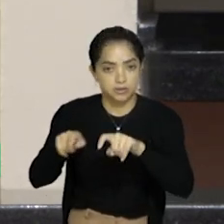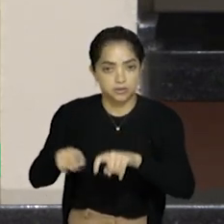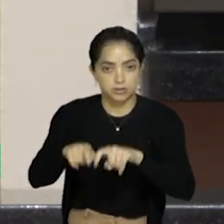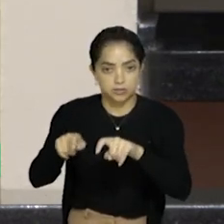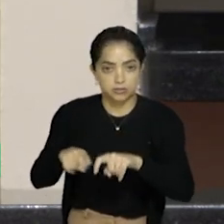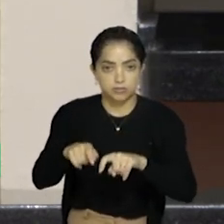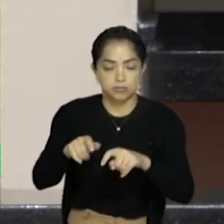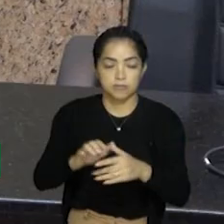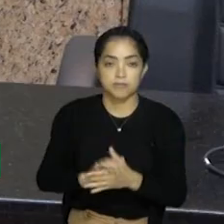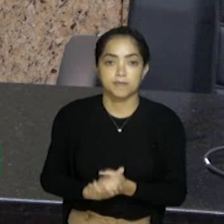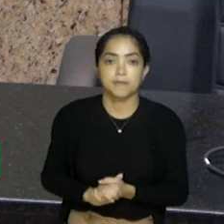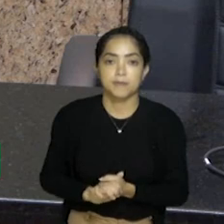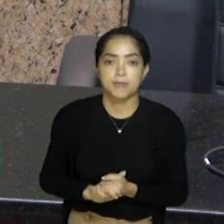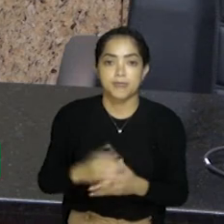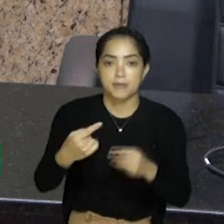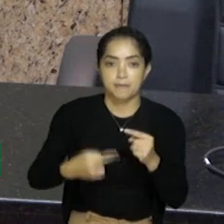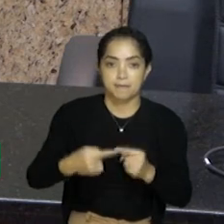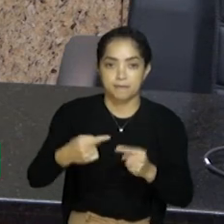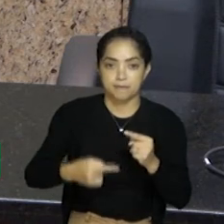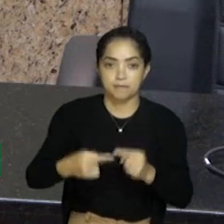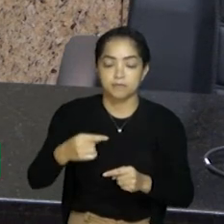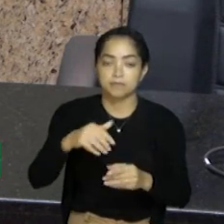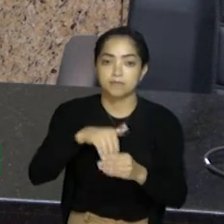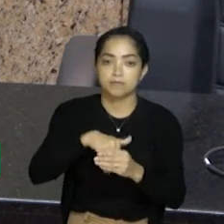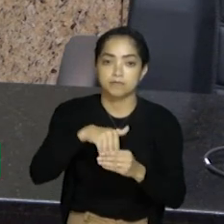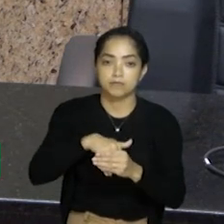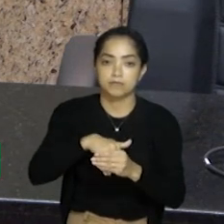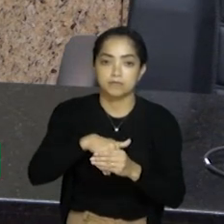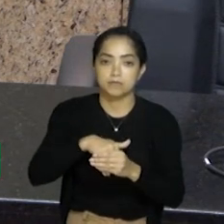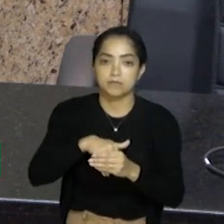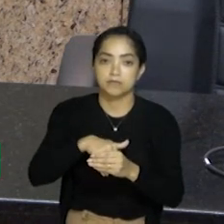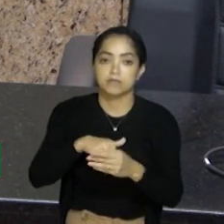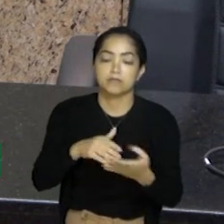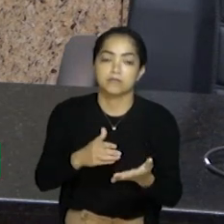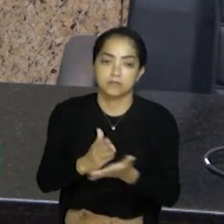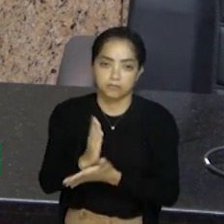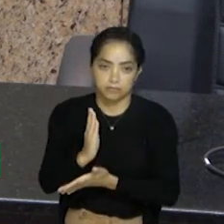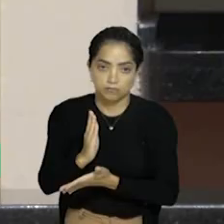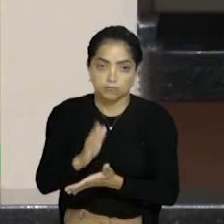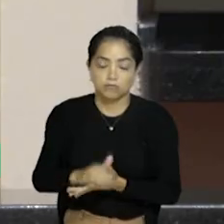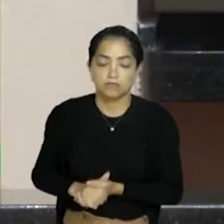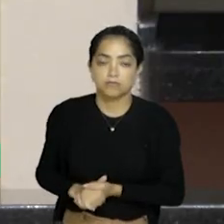Guaramirim em discussão em votação aprovado